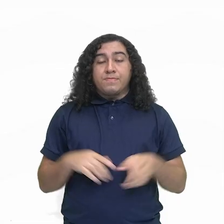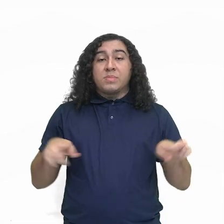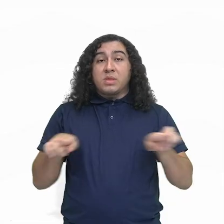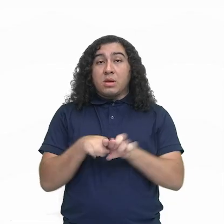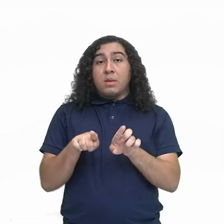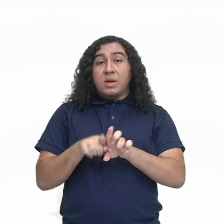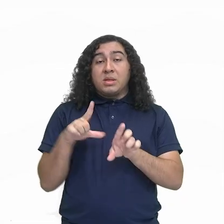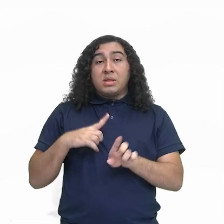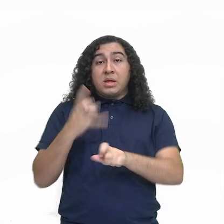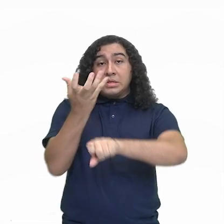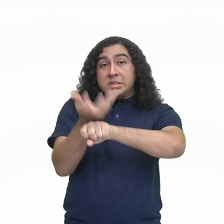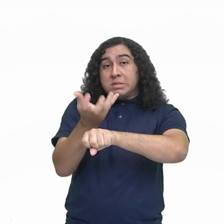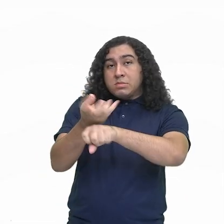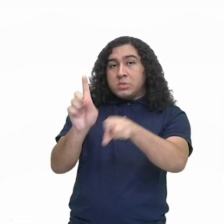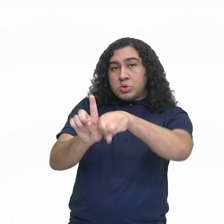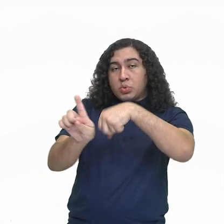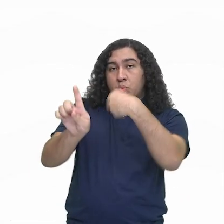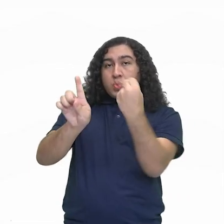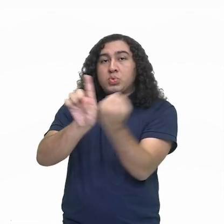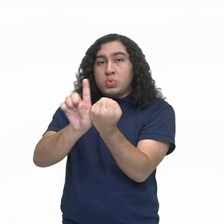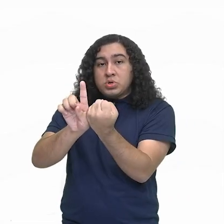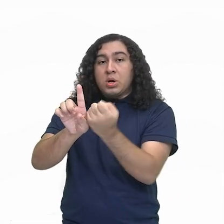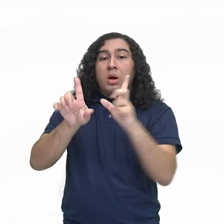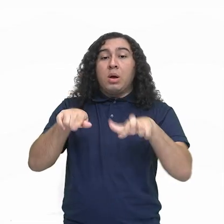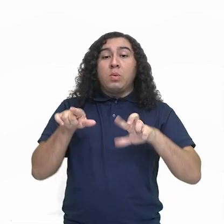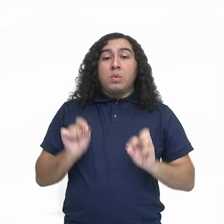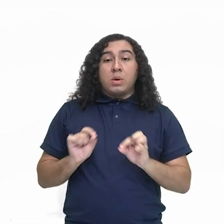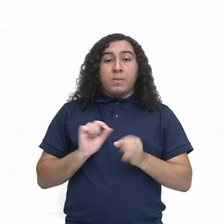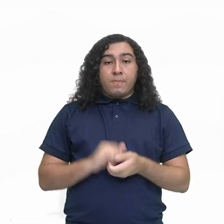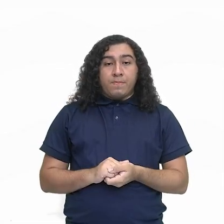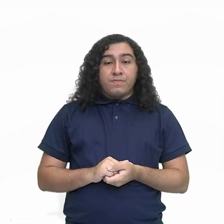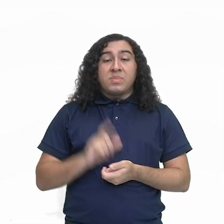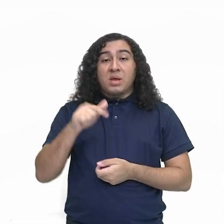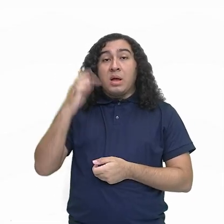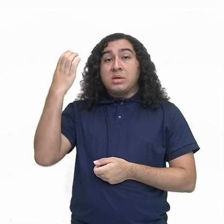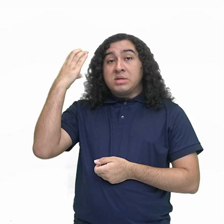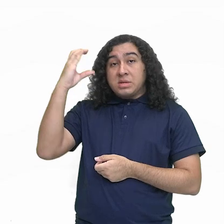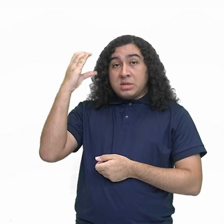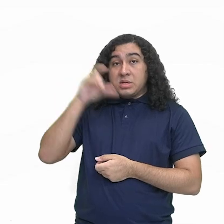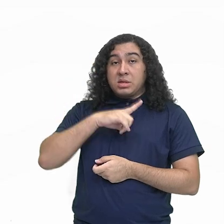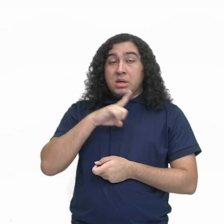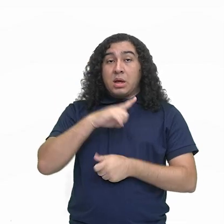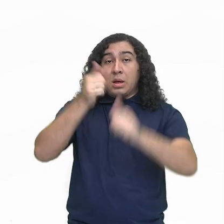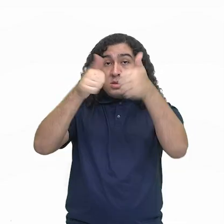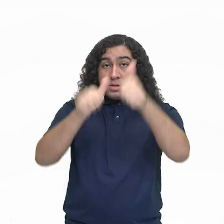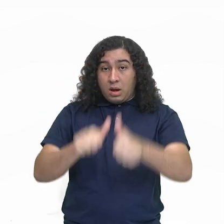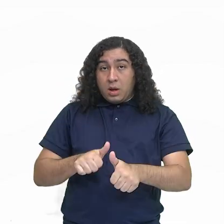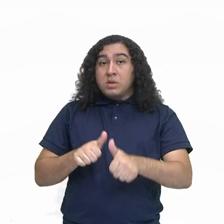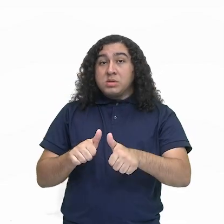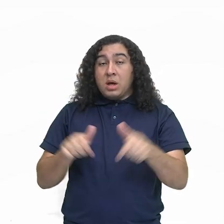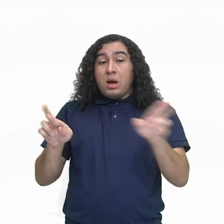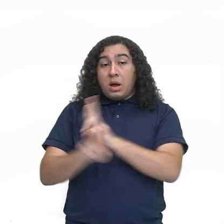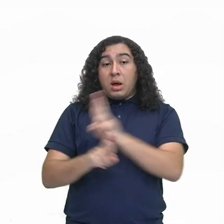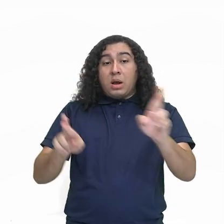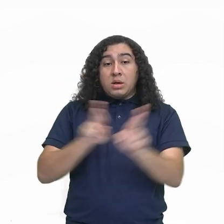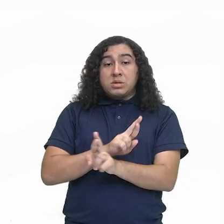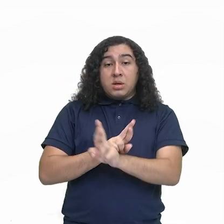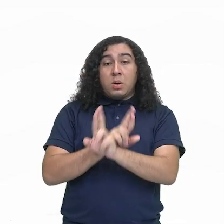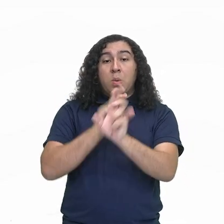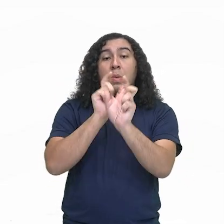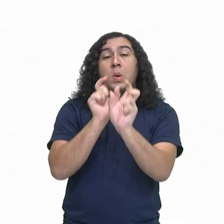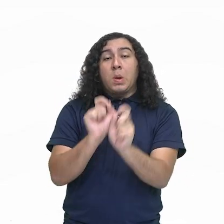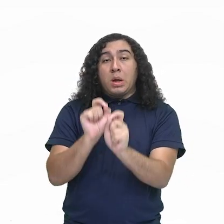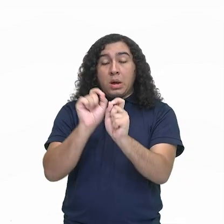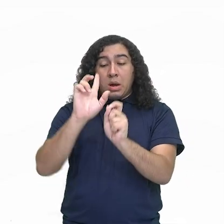temos a sociologia, né, que é a ciência que vai analisar as relações, ou vai se preocupar